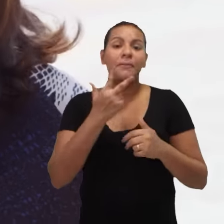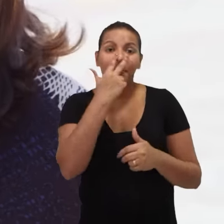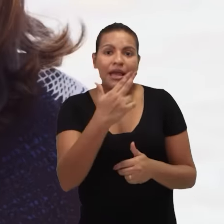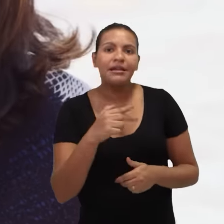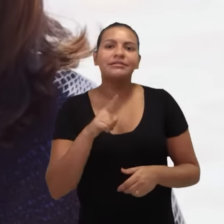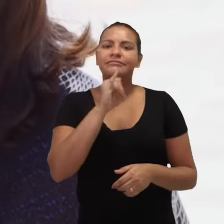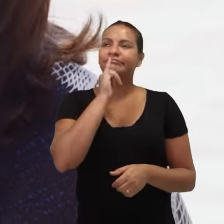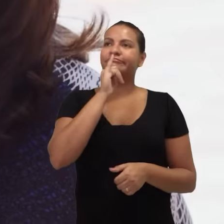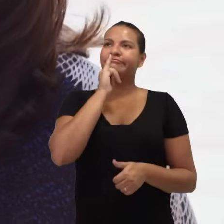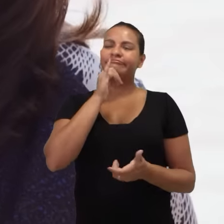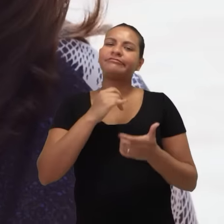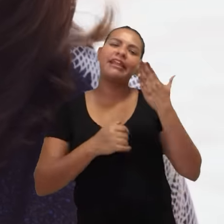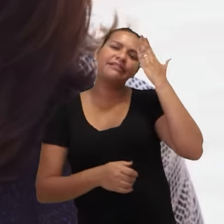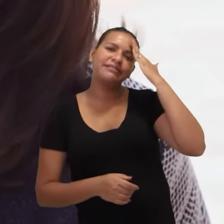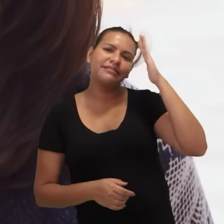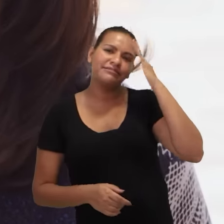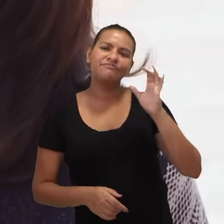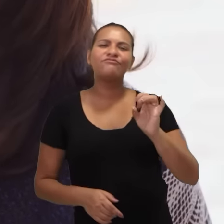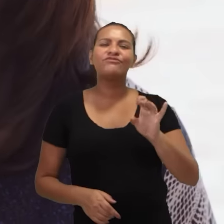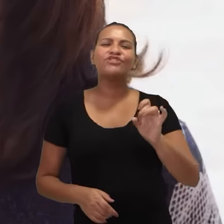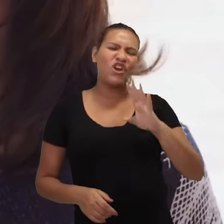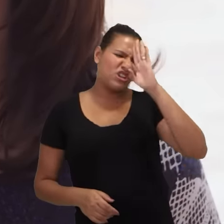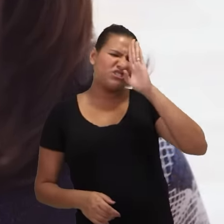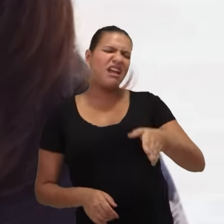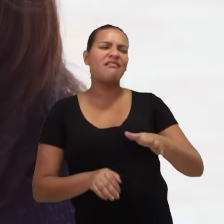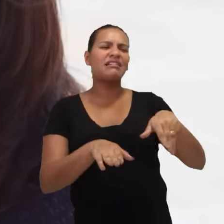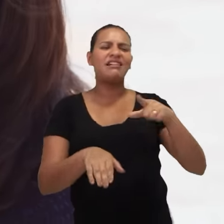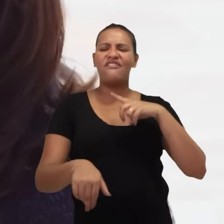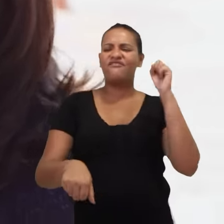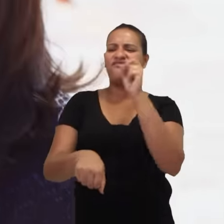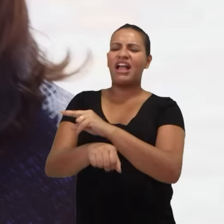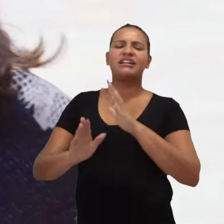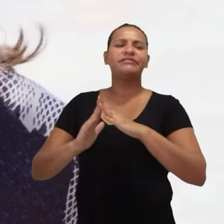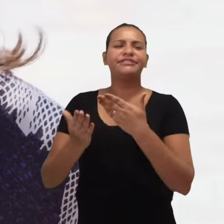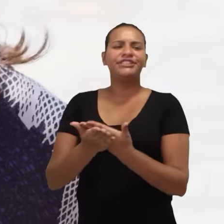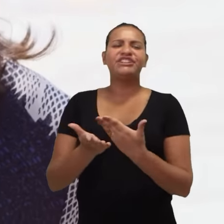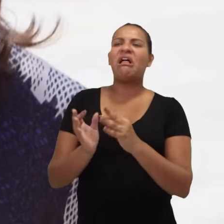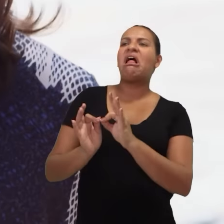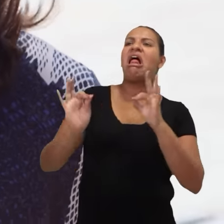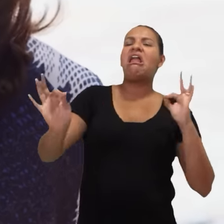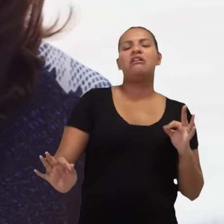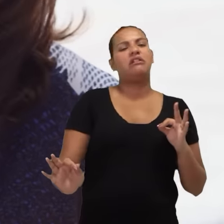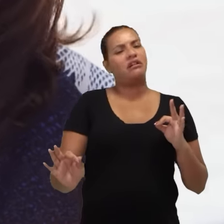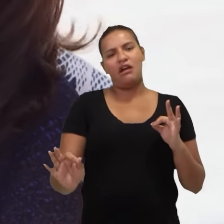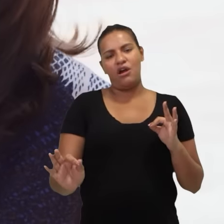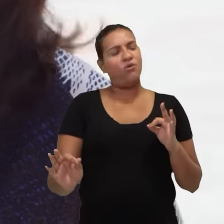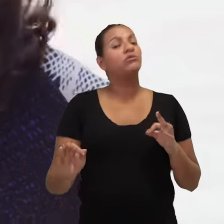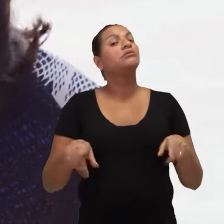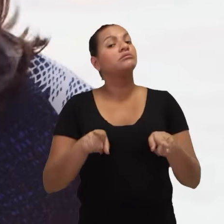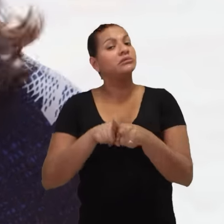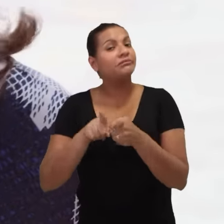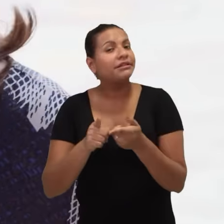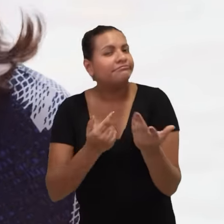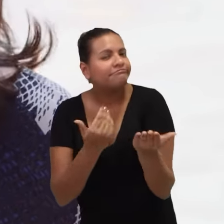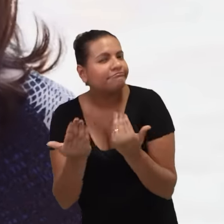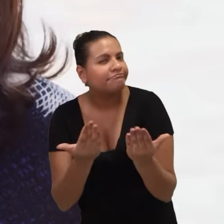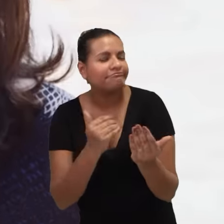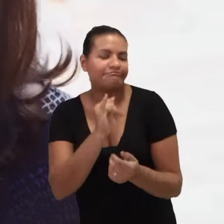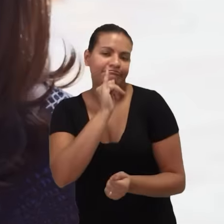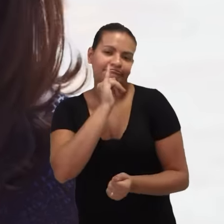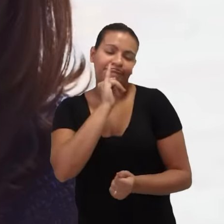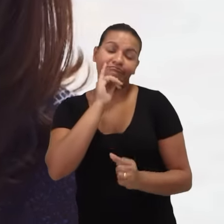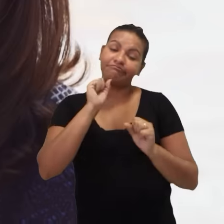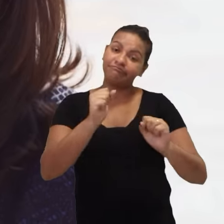ajuda essa mãe. A gente entende situações como caso de doença na família, situações de abuso,